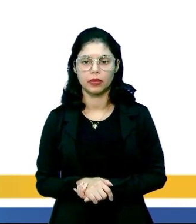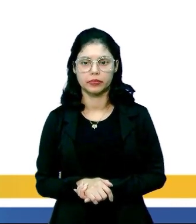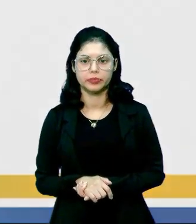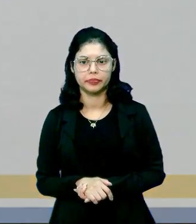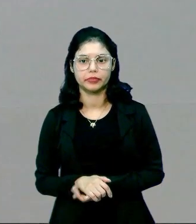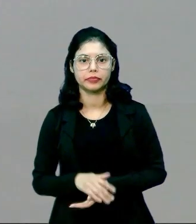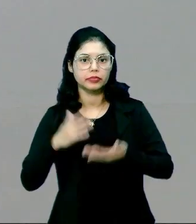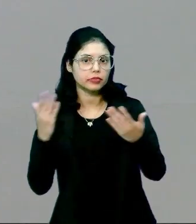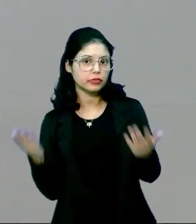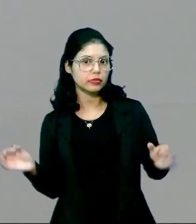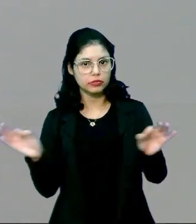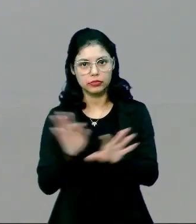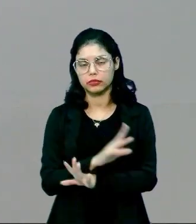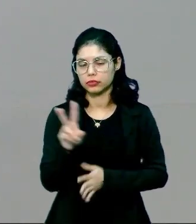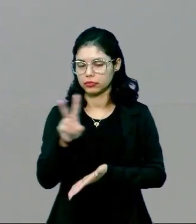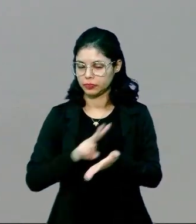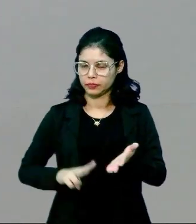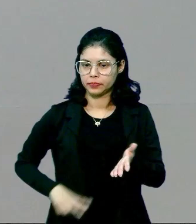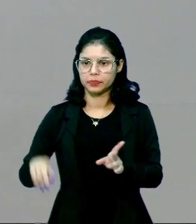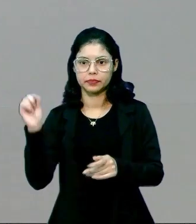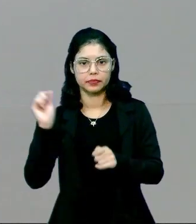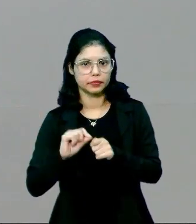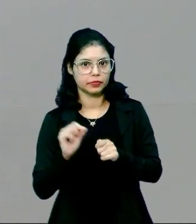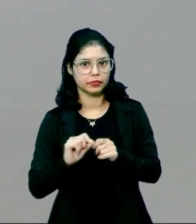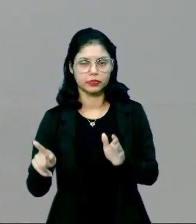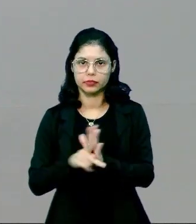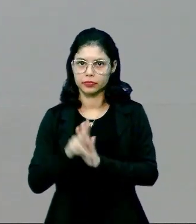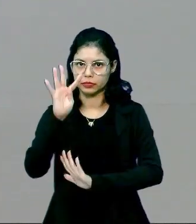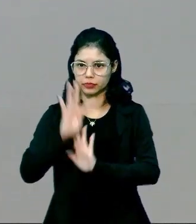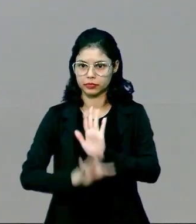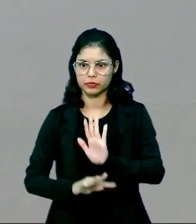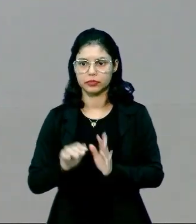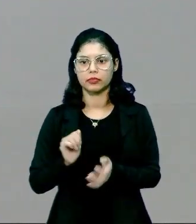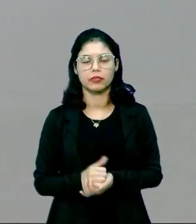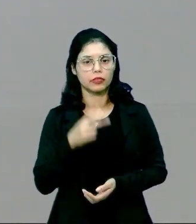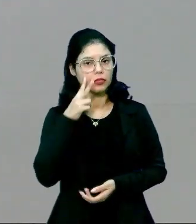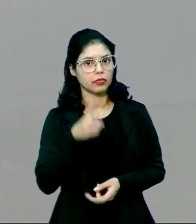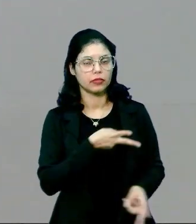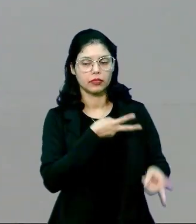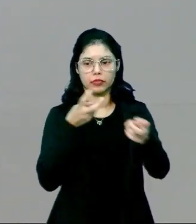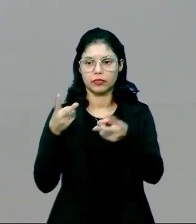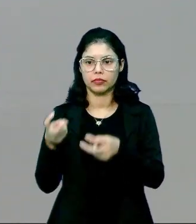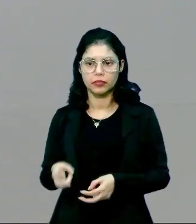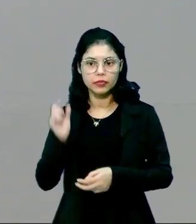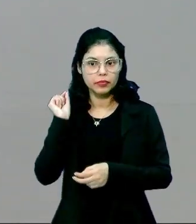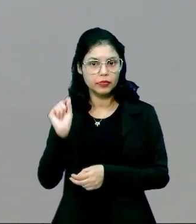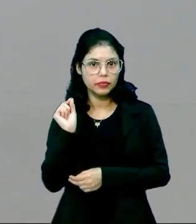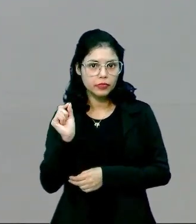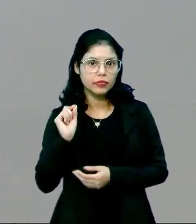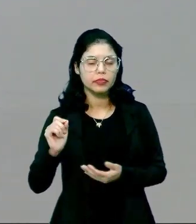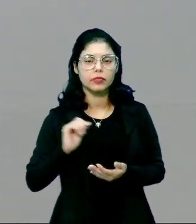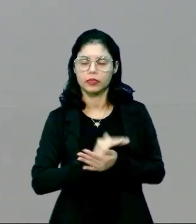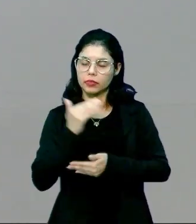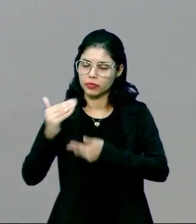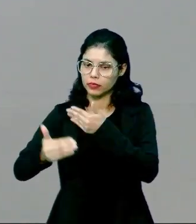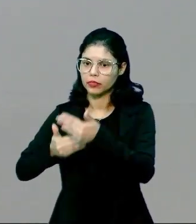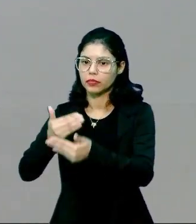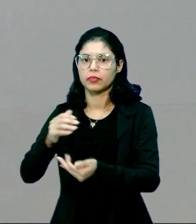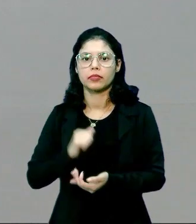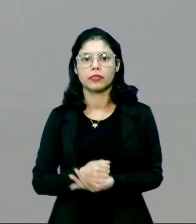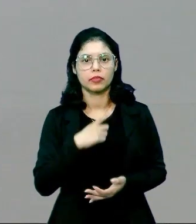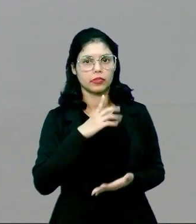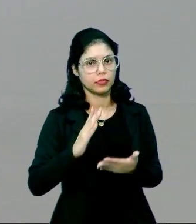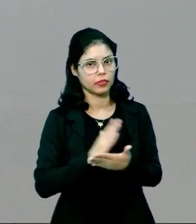influence então acabamos de fazer a leitura integral do texto e vocês podem observar que ao longo dele